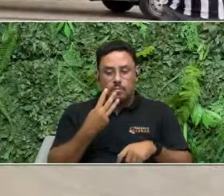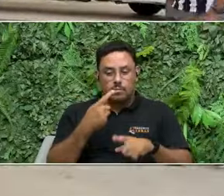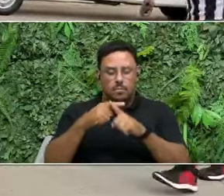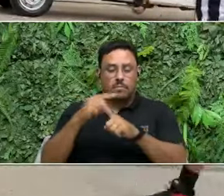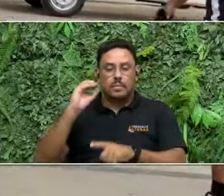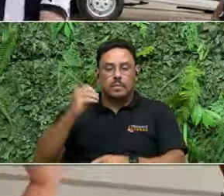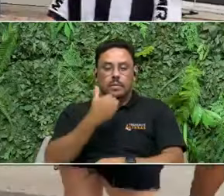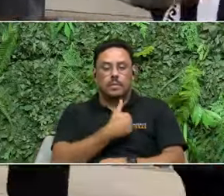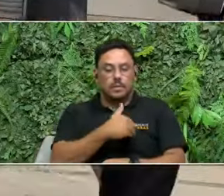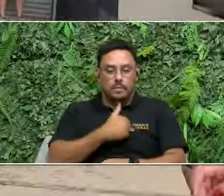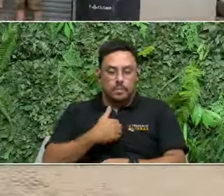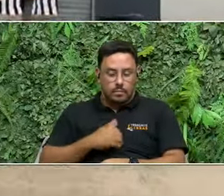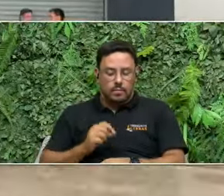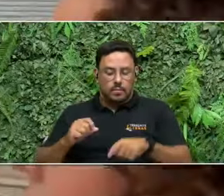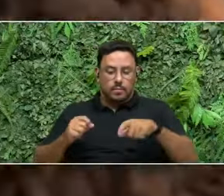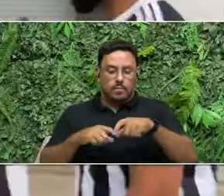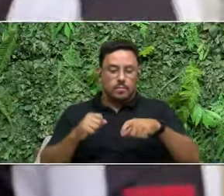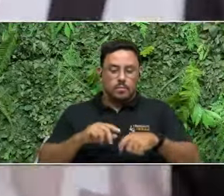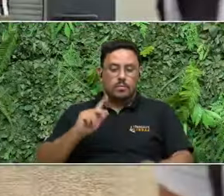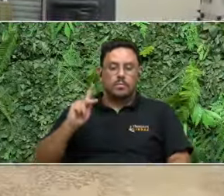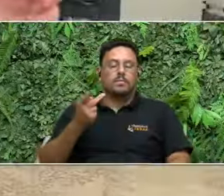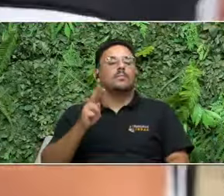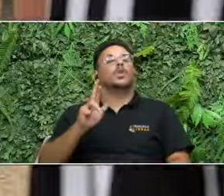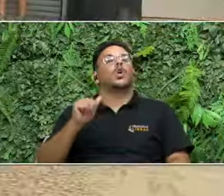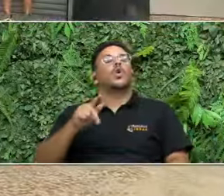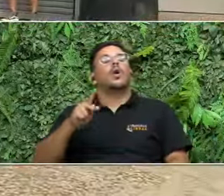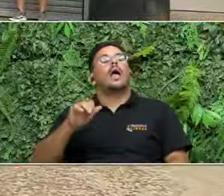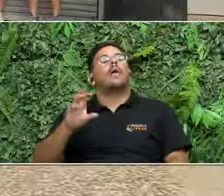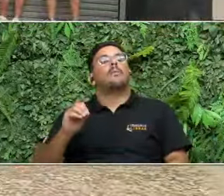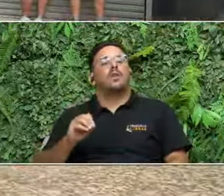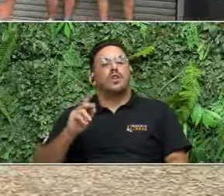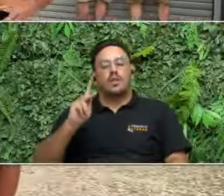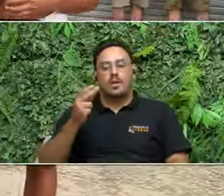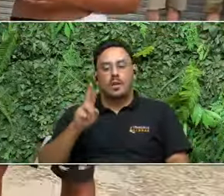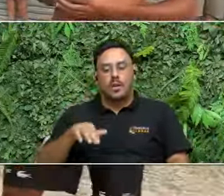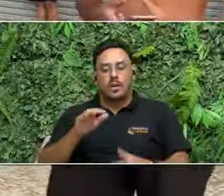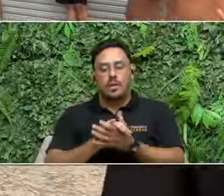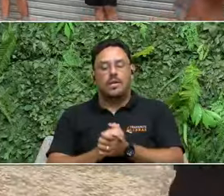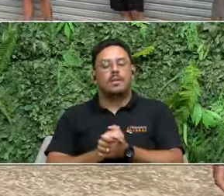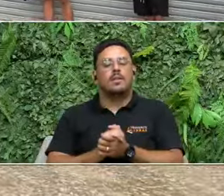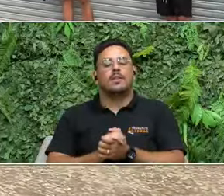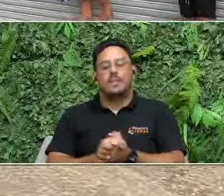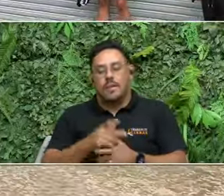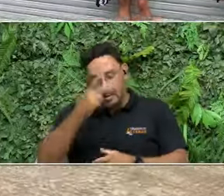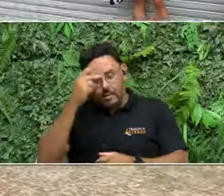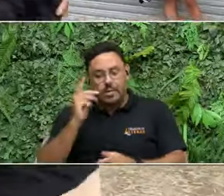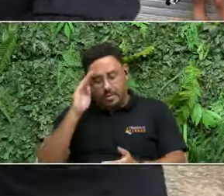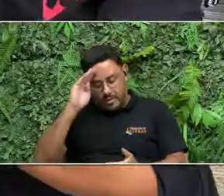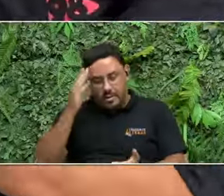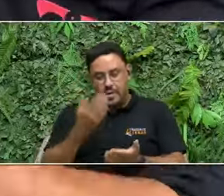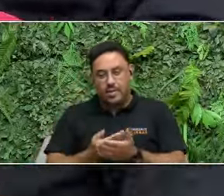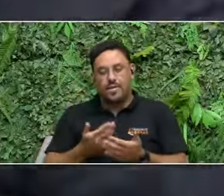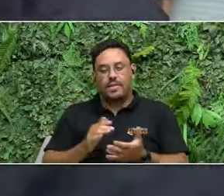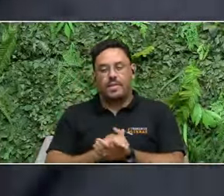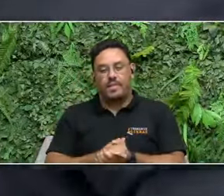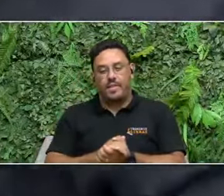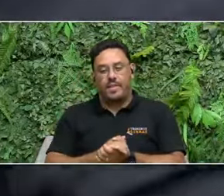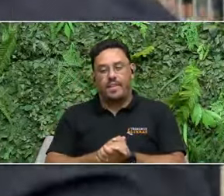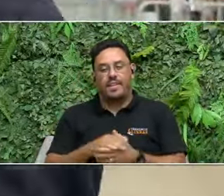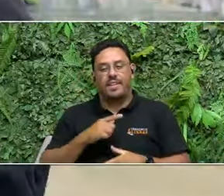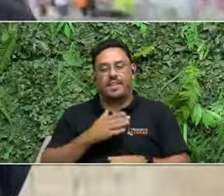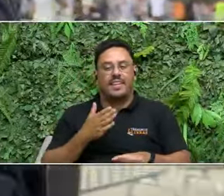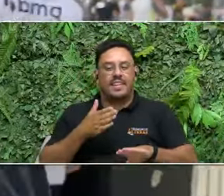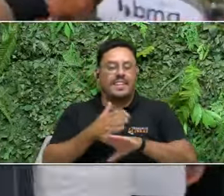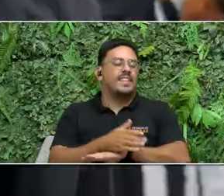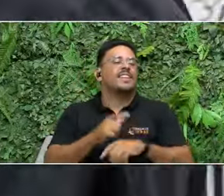0 galão 3 a 0 galo Gol de quem hul Paulinho e hul de novo que isso o povo tá confiando entr no lugar errado aqui ah tá entrando